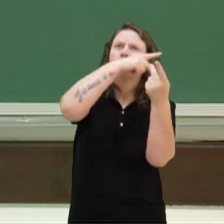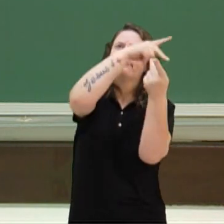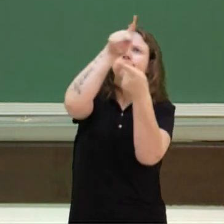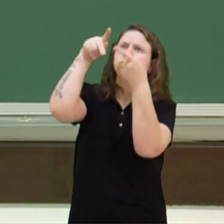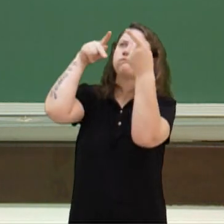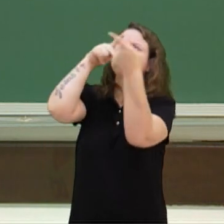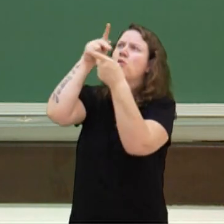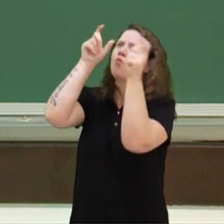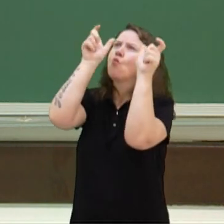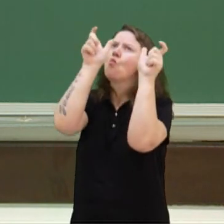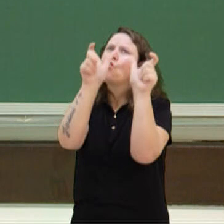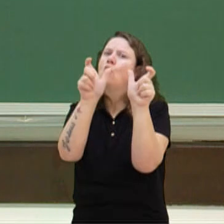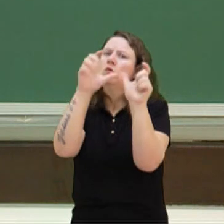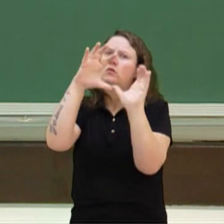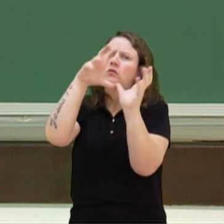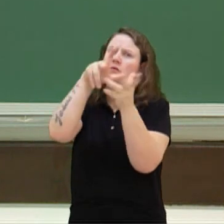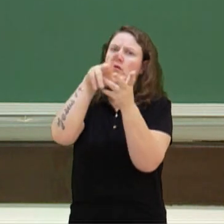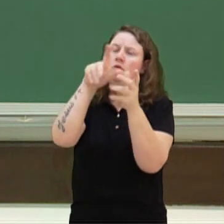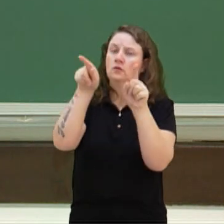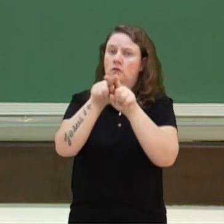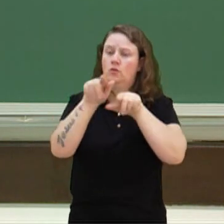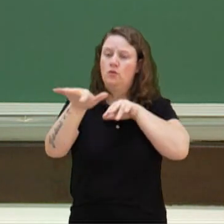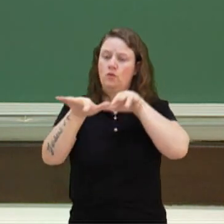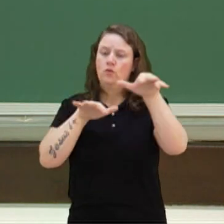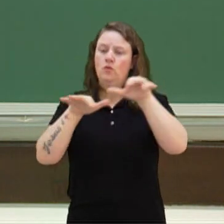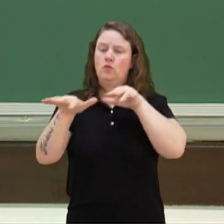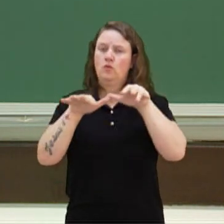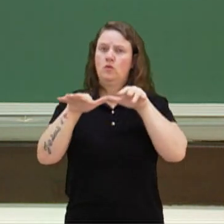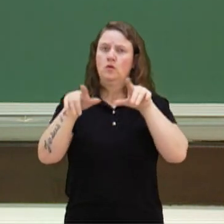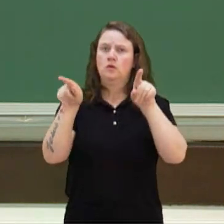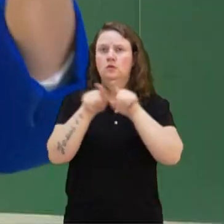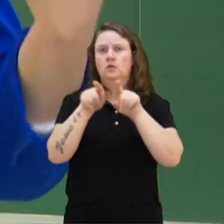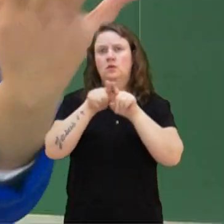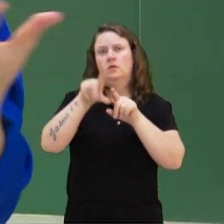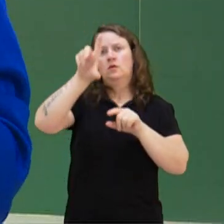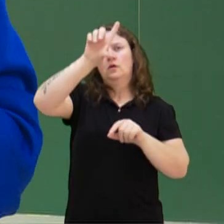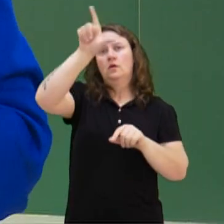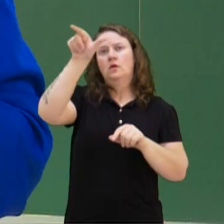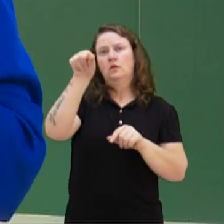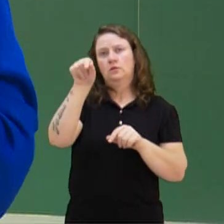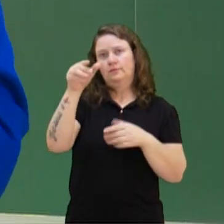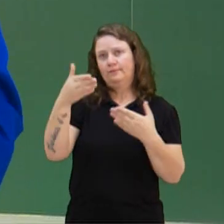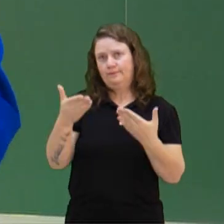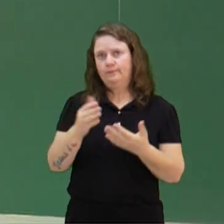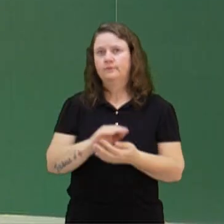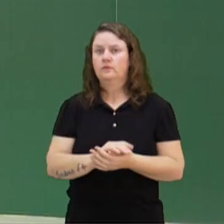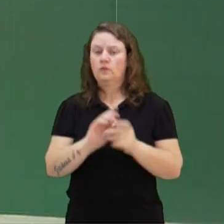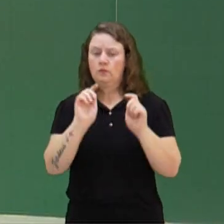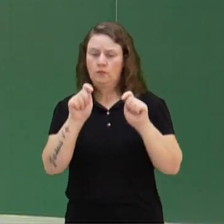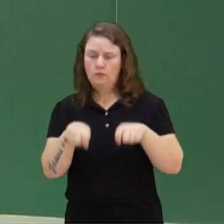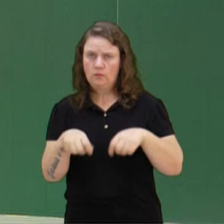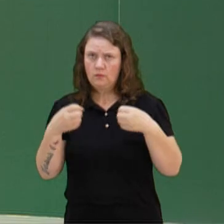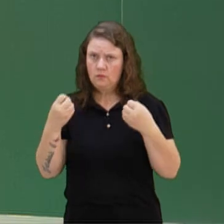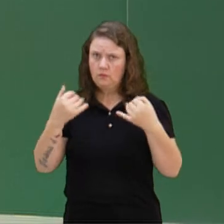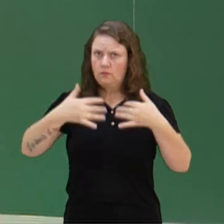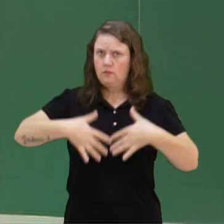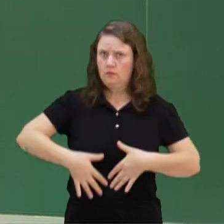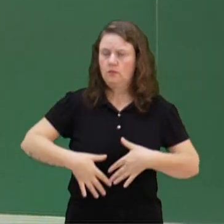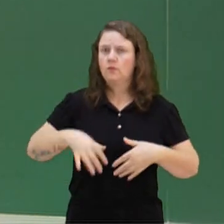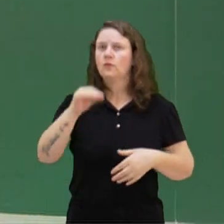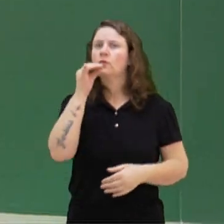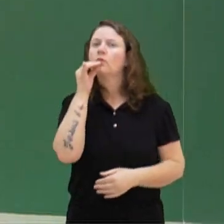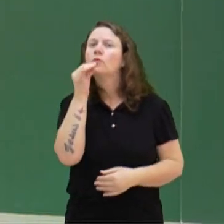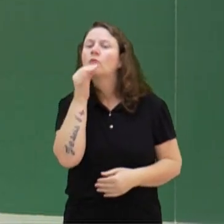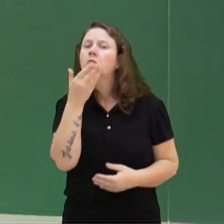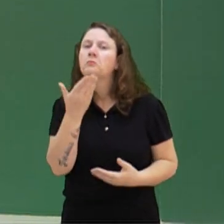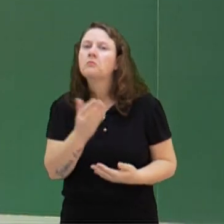os movimentos que ela faz e o satélite natural. Mas eu poderia falar da Terra, como no exemplo que eu